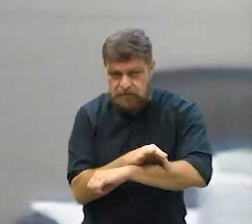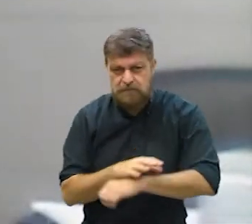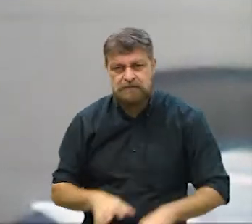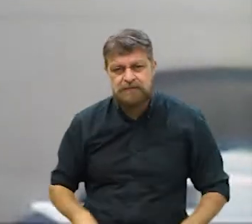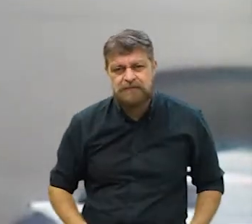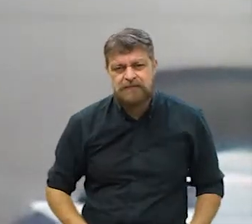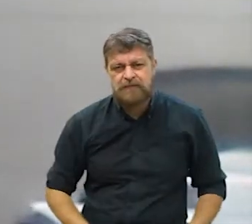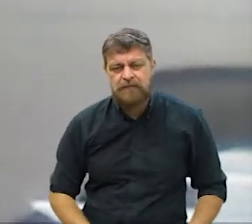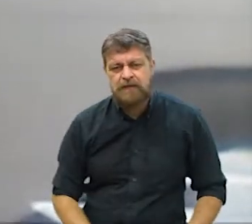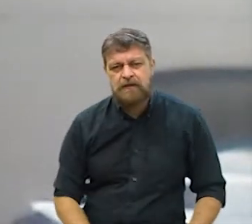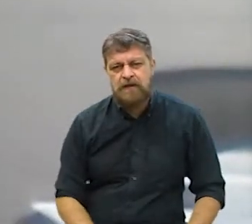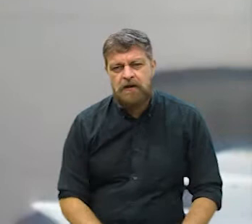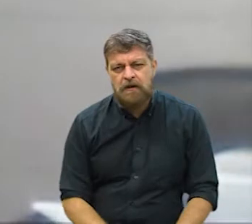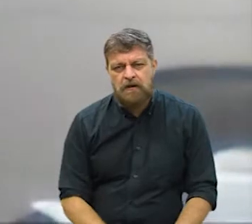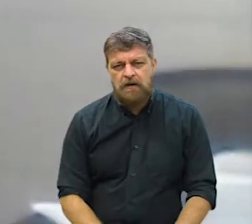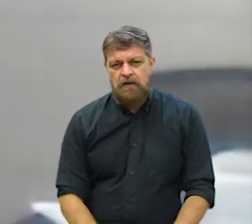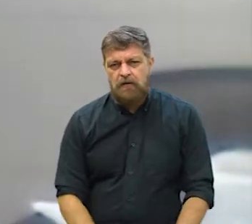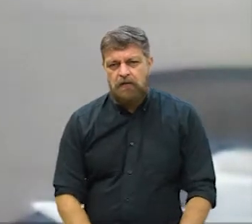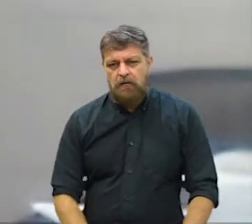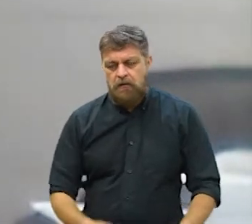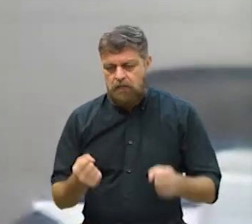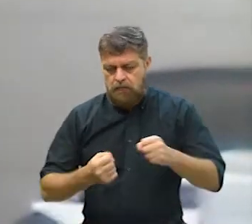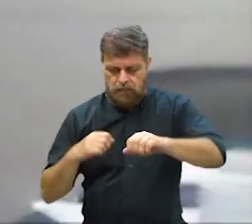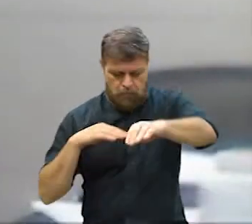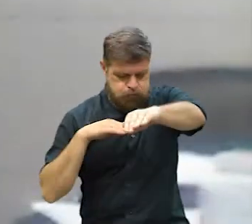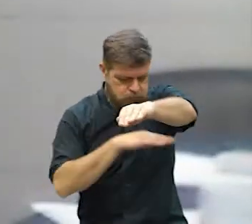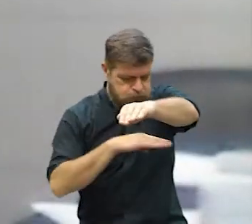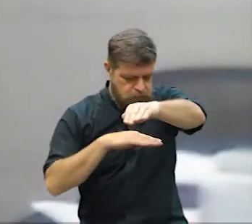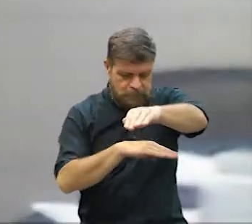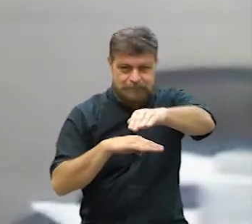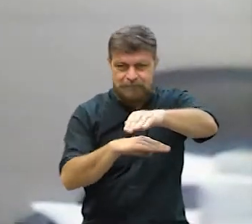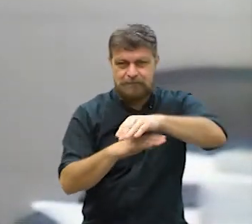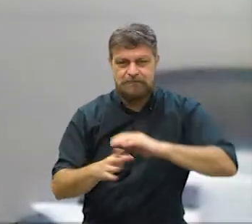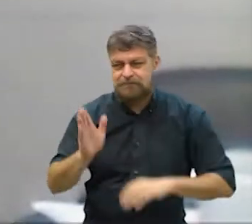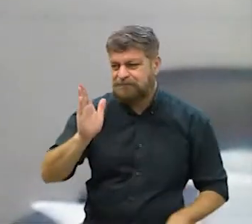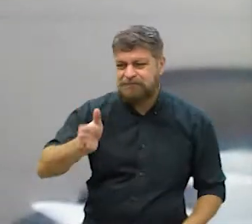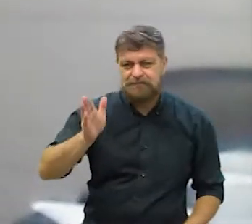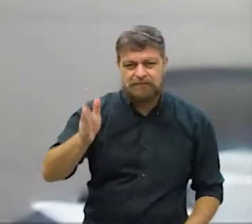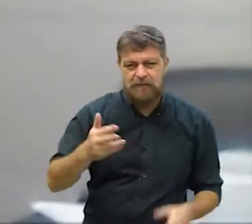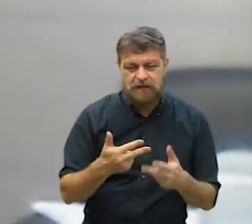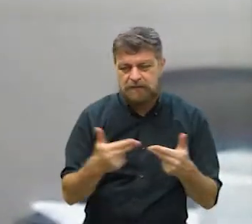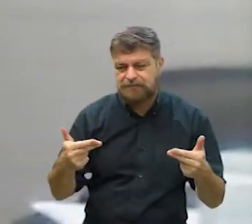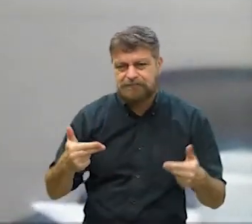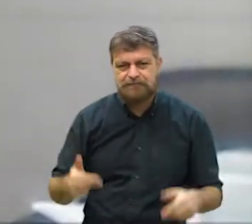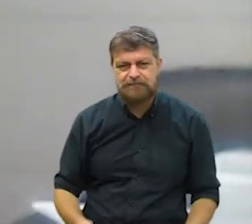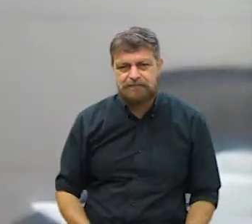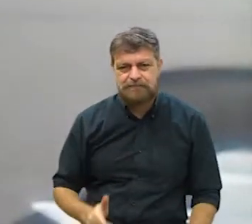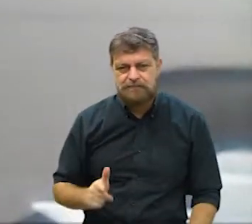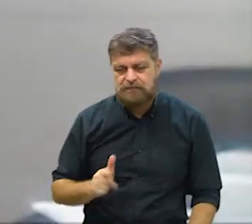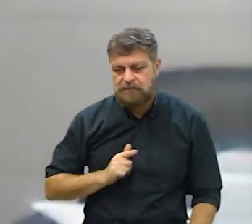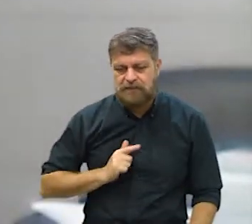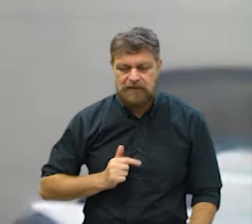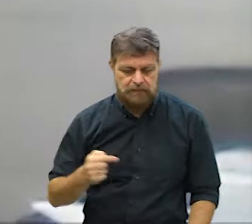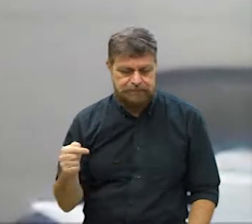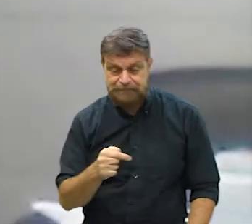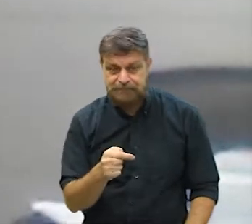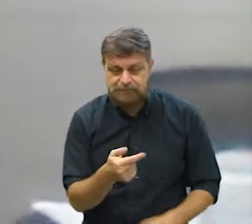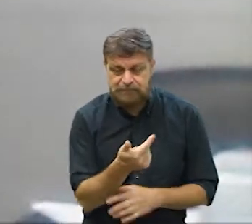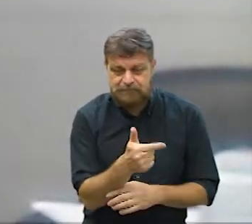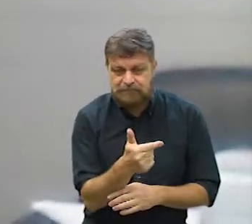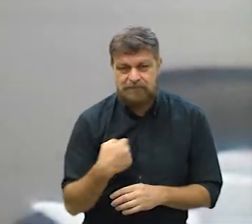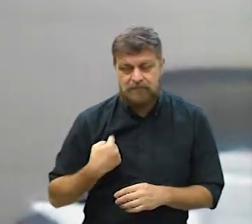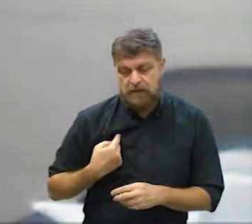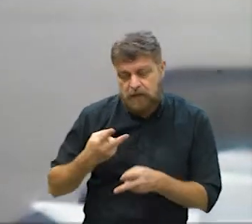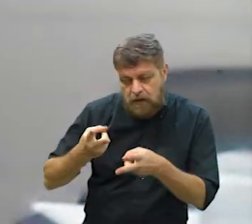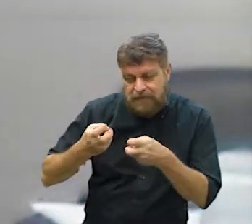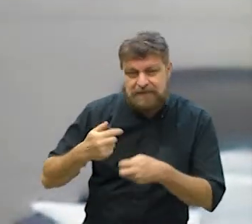metros quadrados. Tá? Então, nem garagem hoje já é uma coisa indispensável, né?